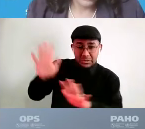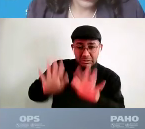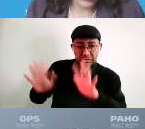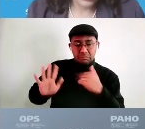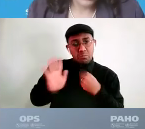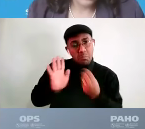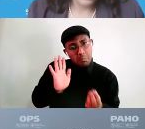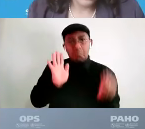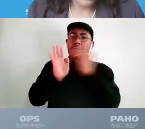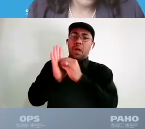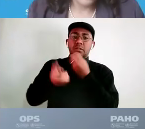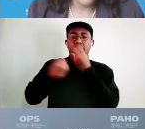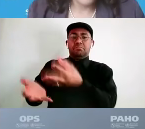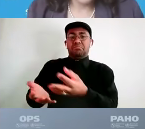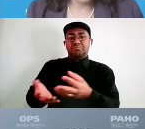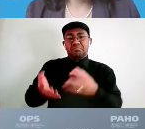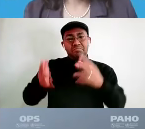sua pergunta.